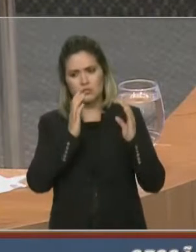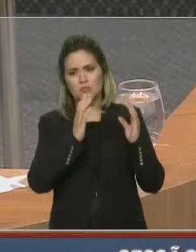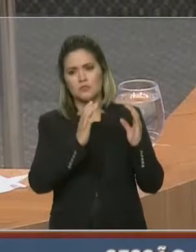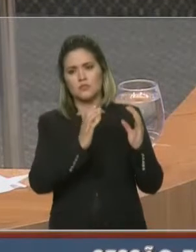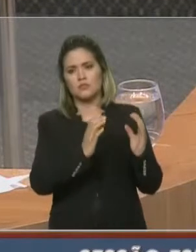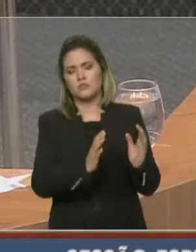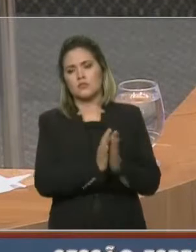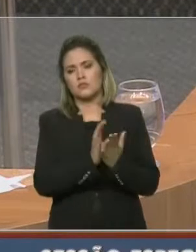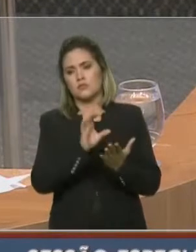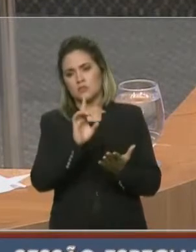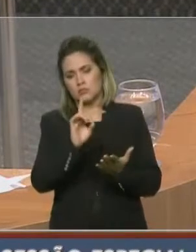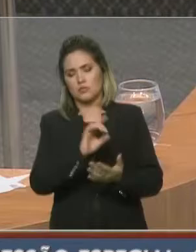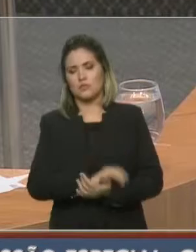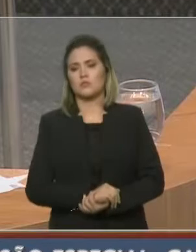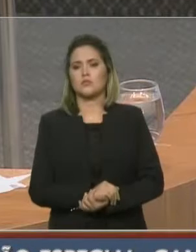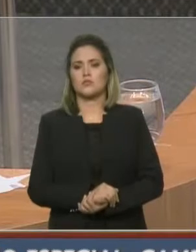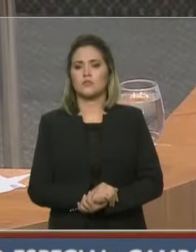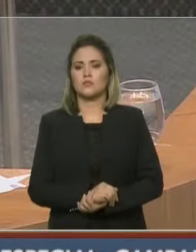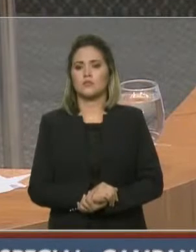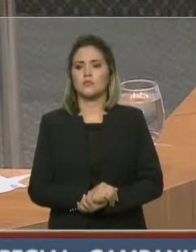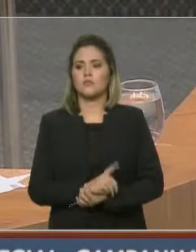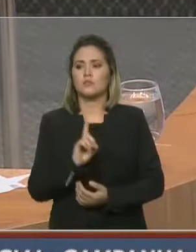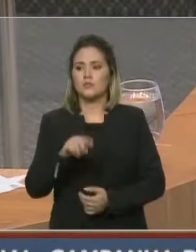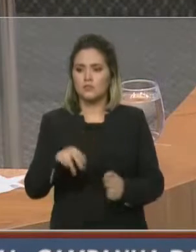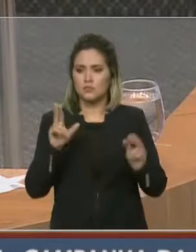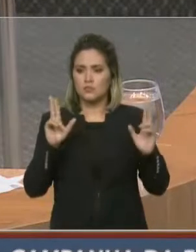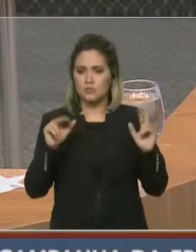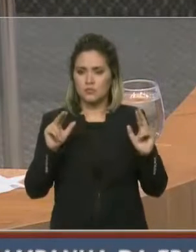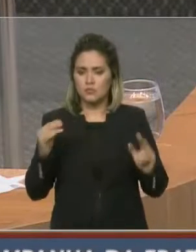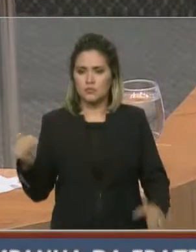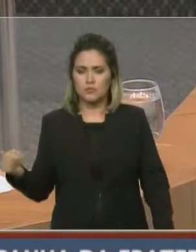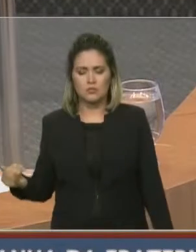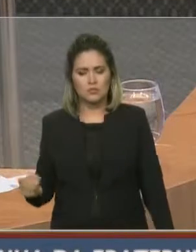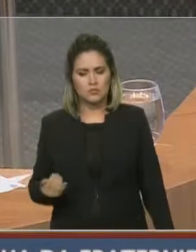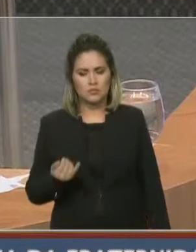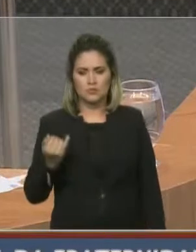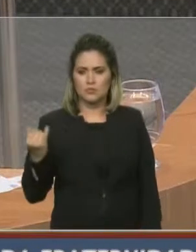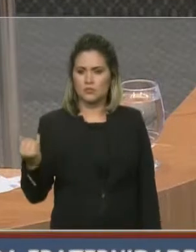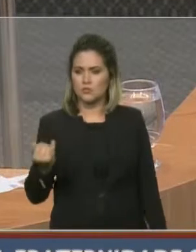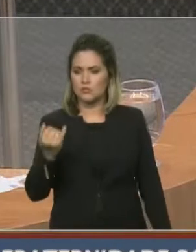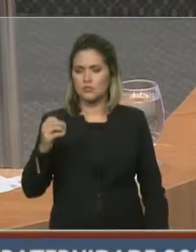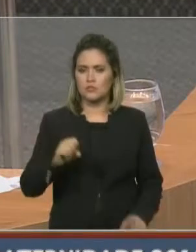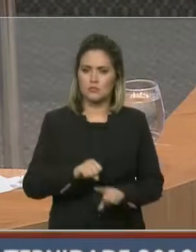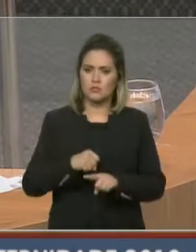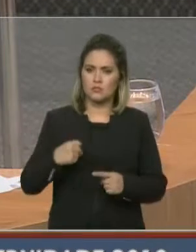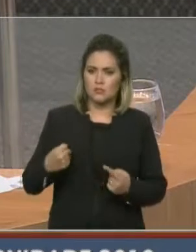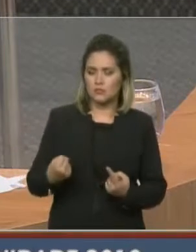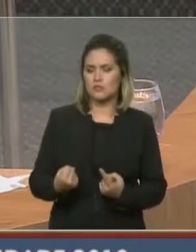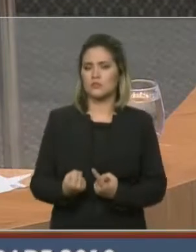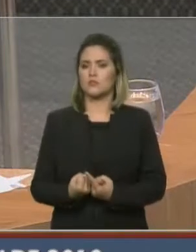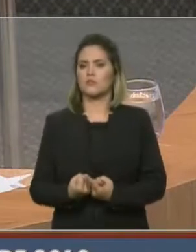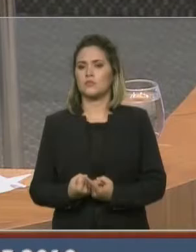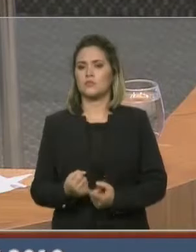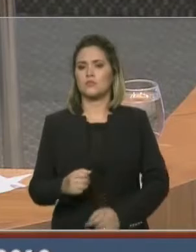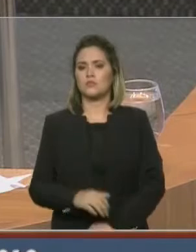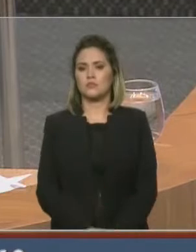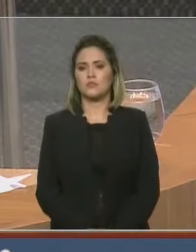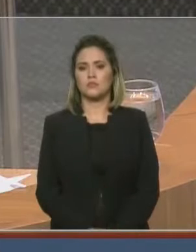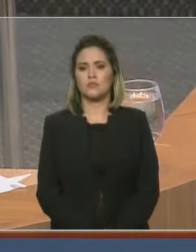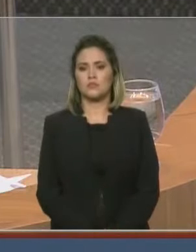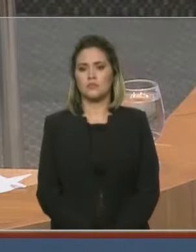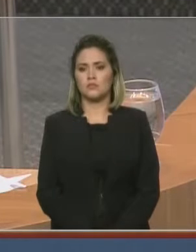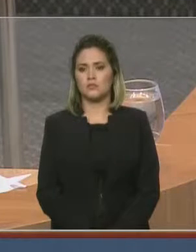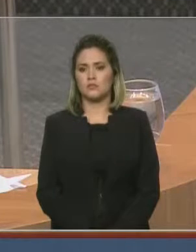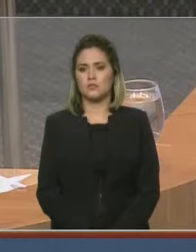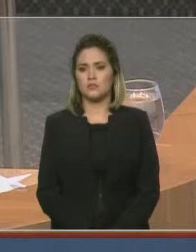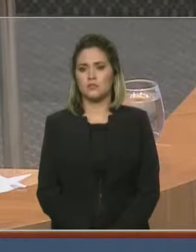Trata-se de um tema de grande relevância para a sociedade, doutora Helena, onde a